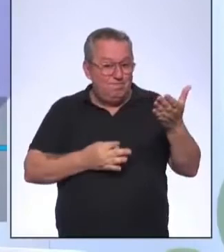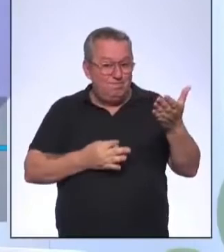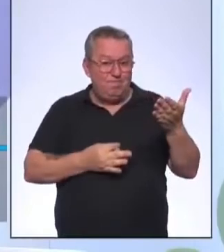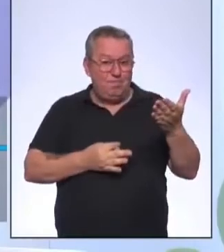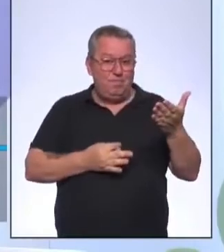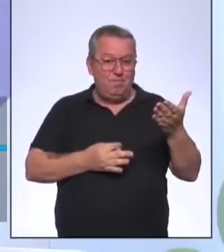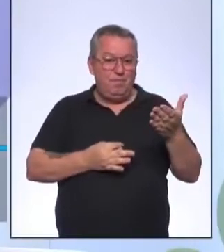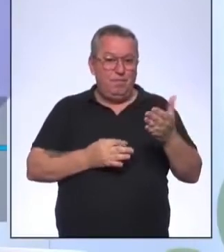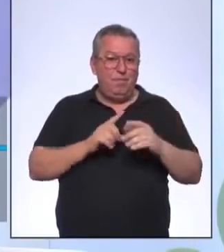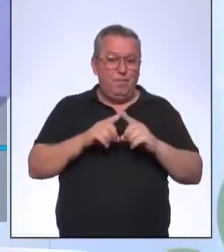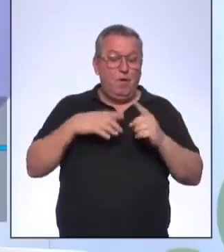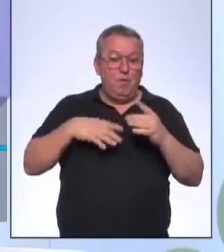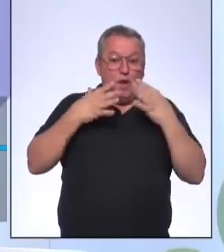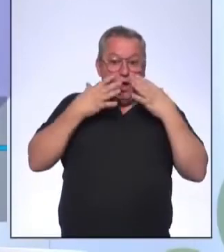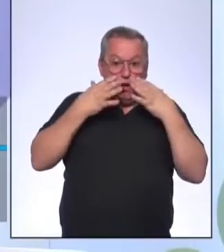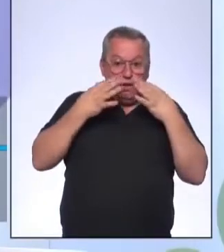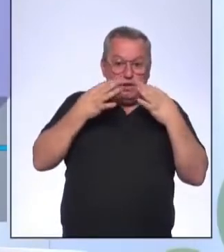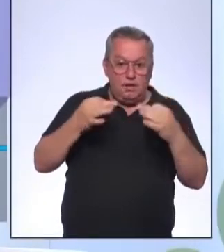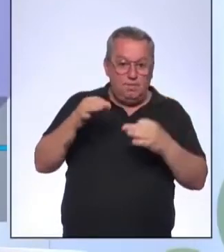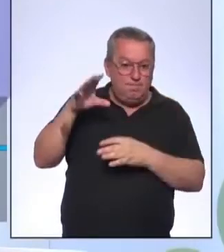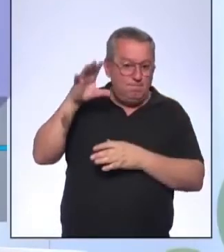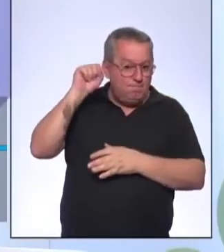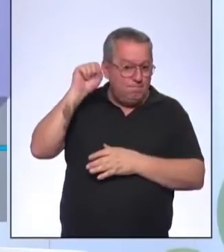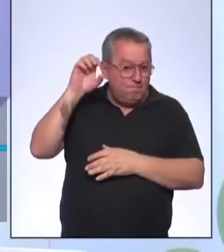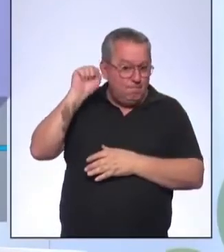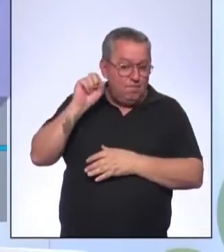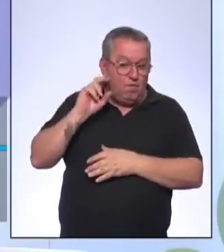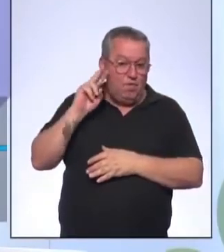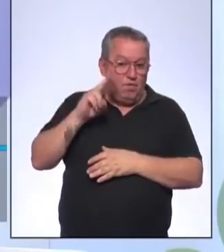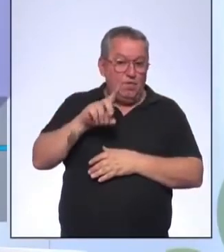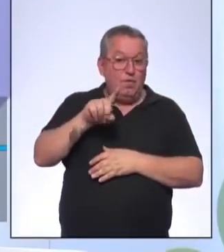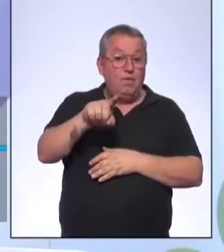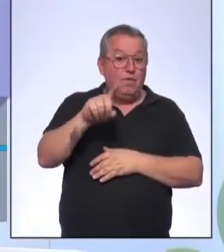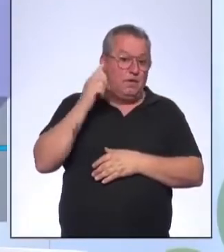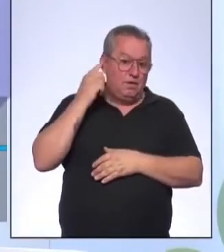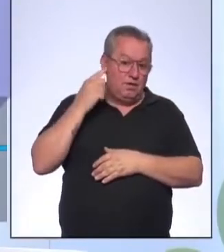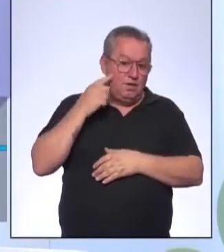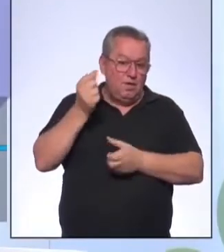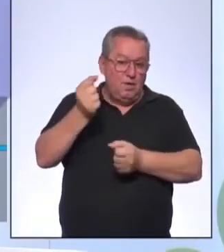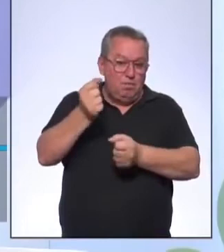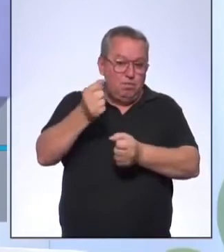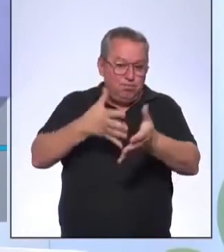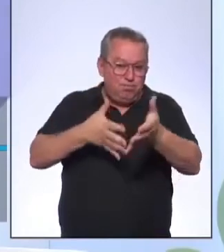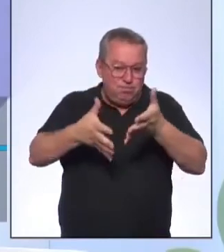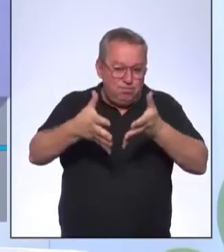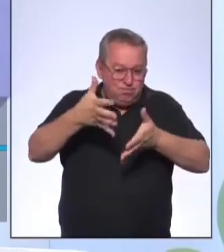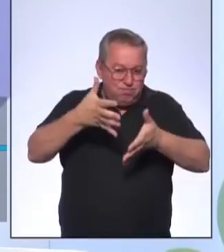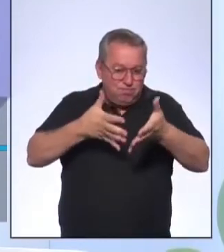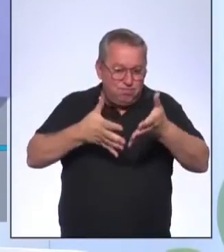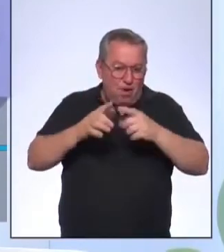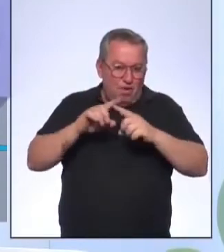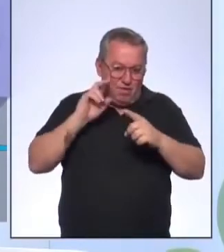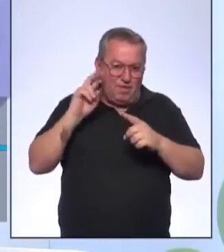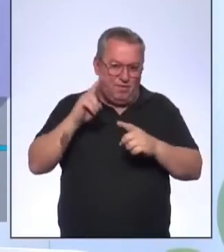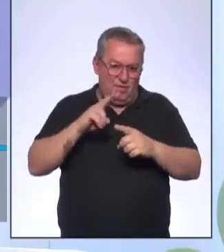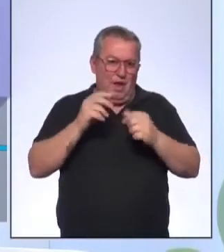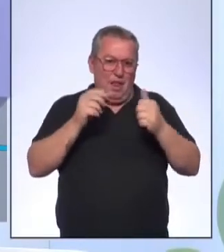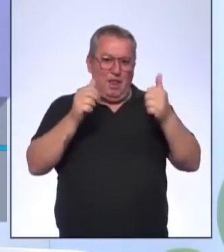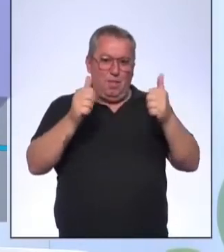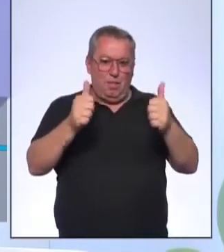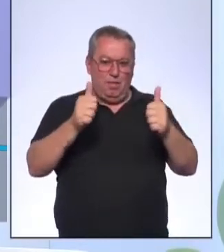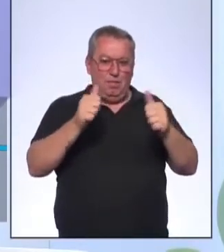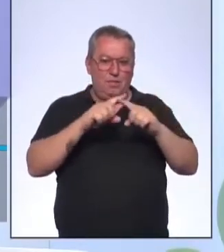exatamente tá ligadinho gente porque você só vão ouvir o podcast geralmente ele tem essa característica